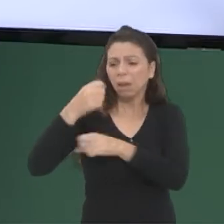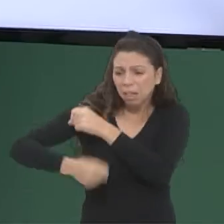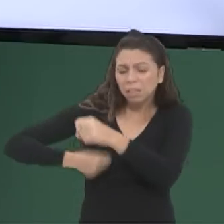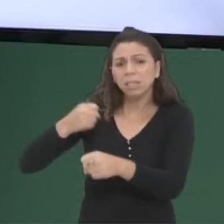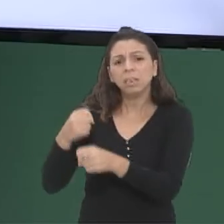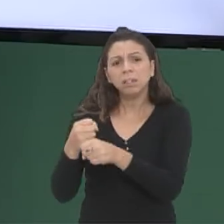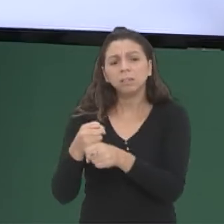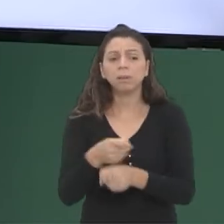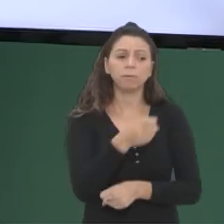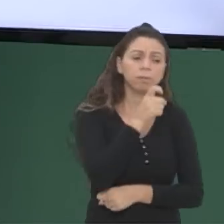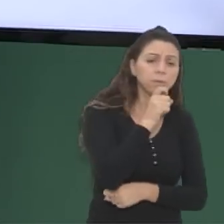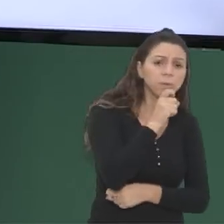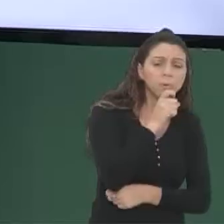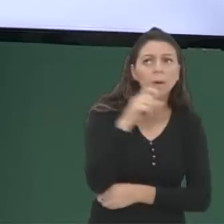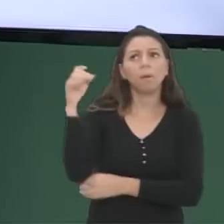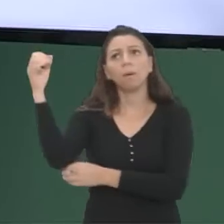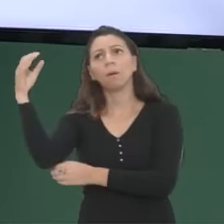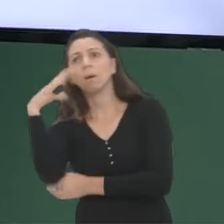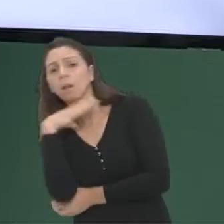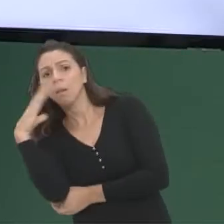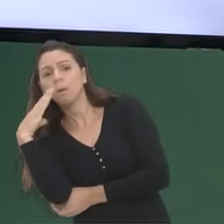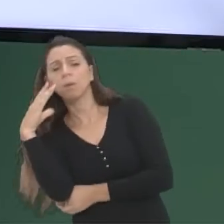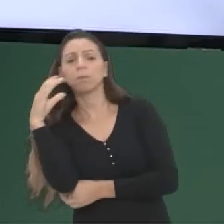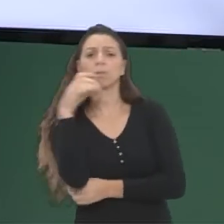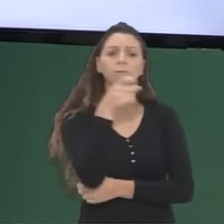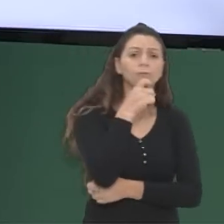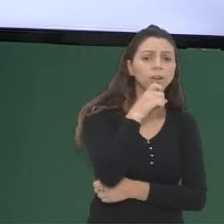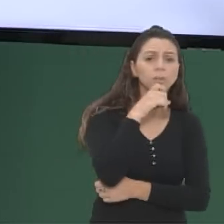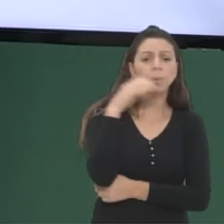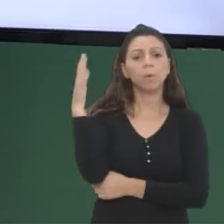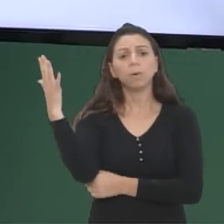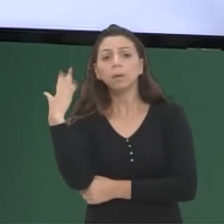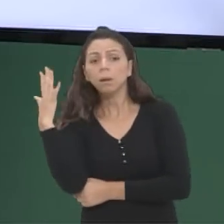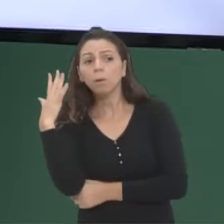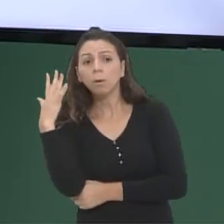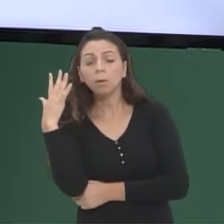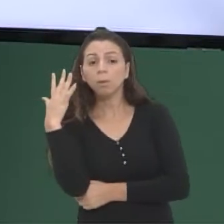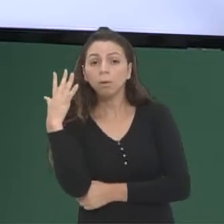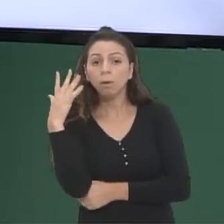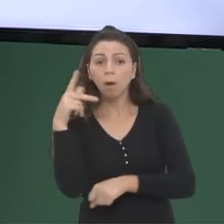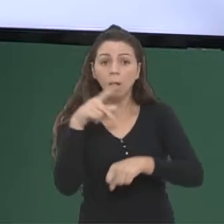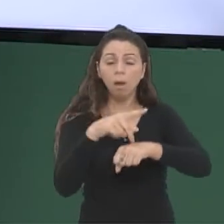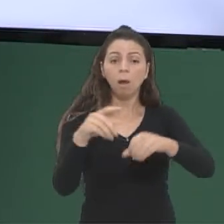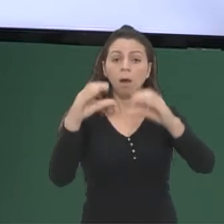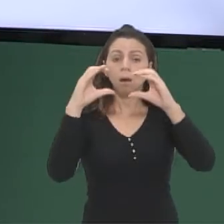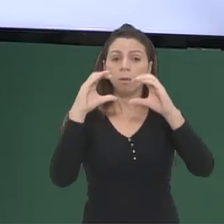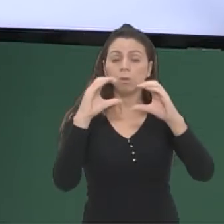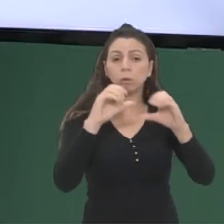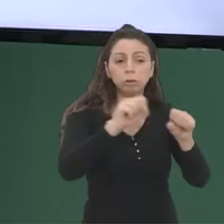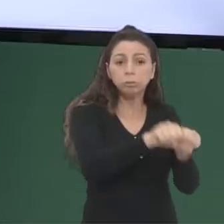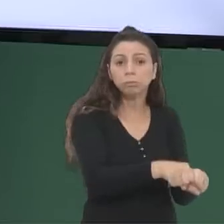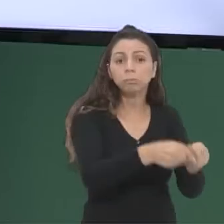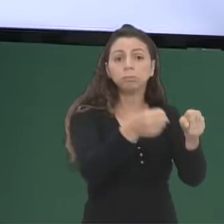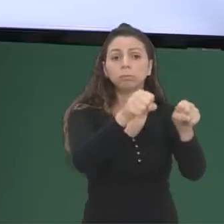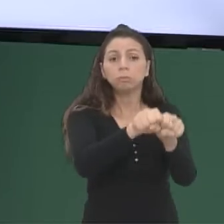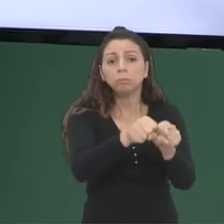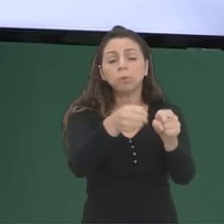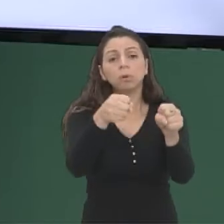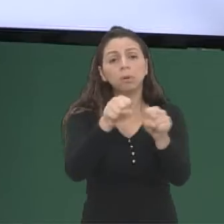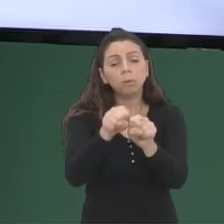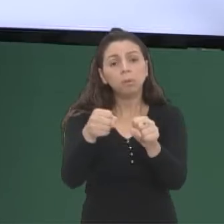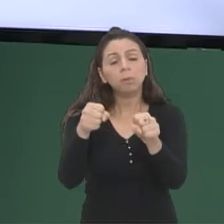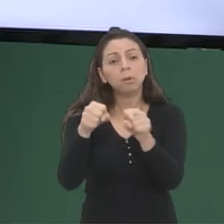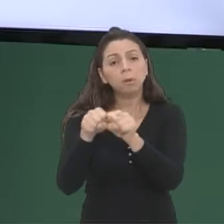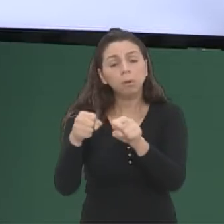Frio, calor. Frio, calor, essa rocha se partiu, se fragmentou. E se esse